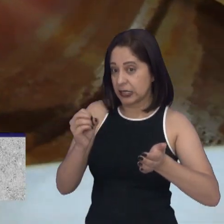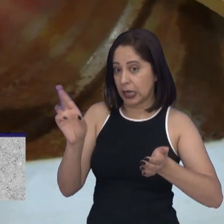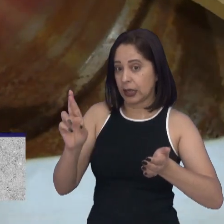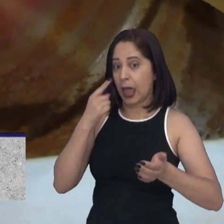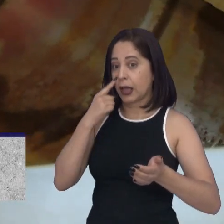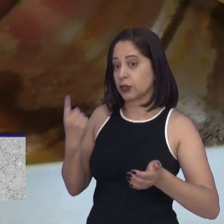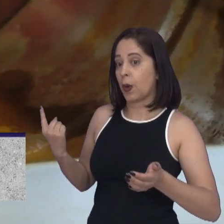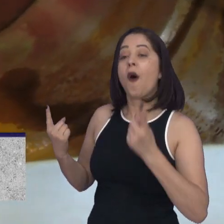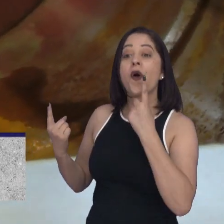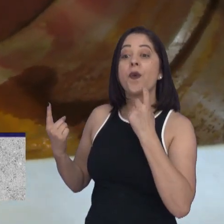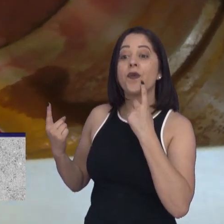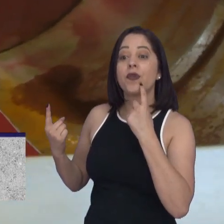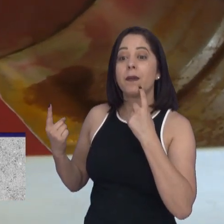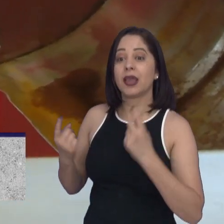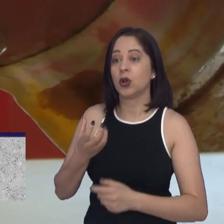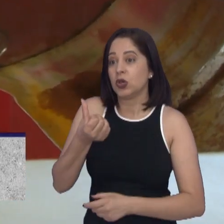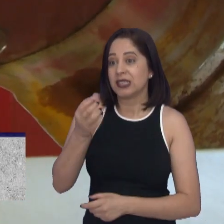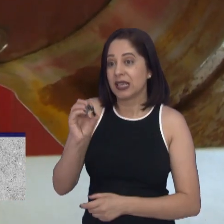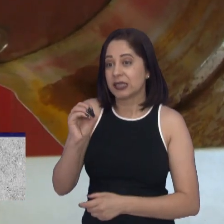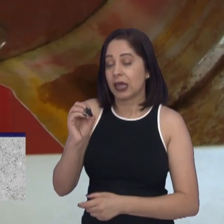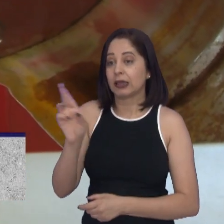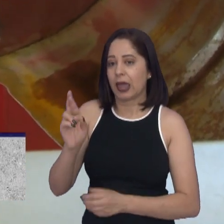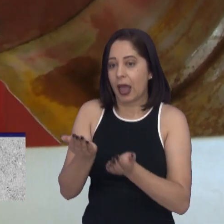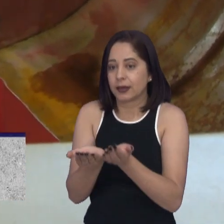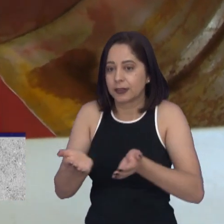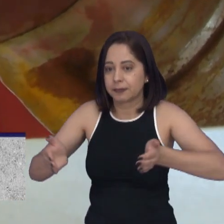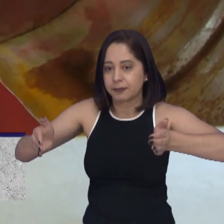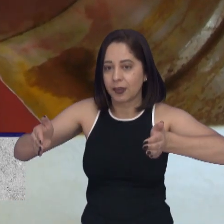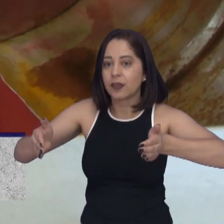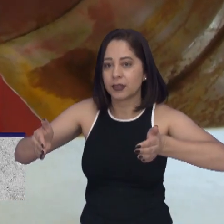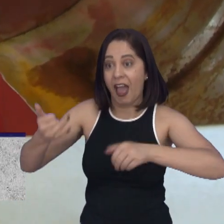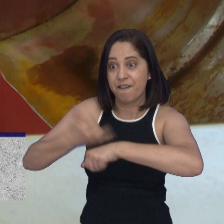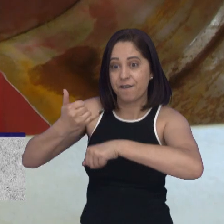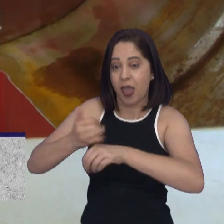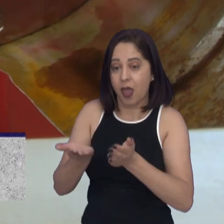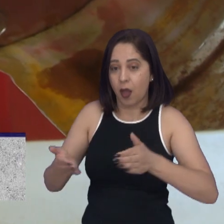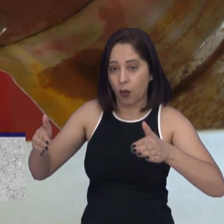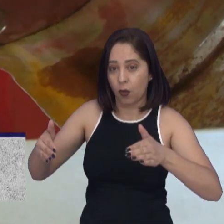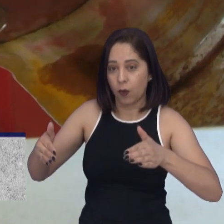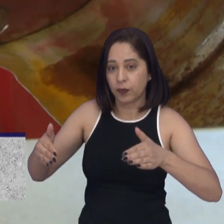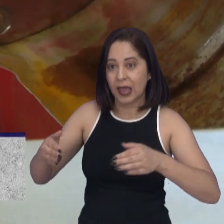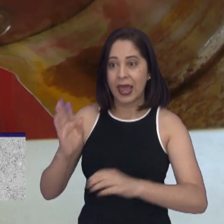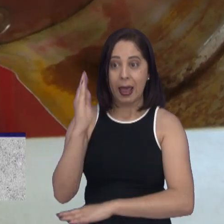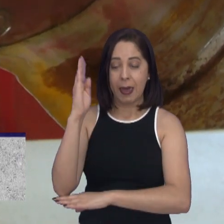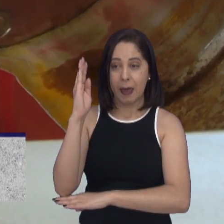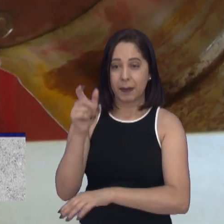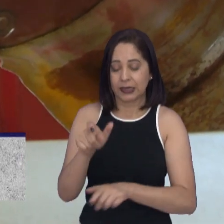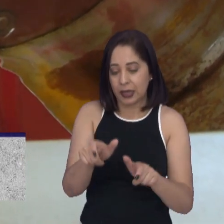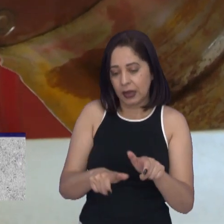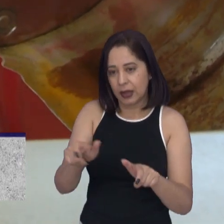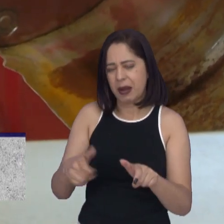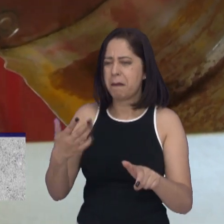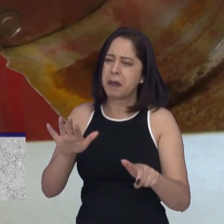muito do produto, do estado do tambor, a partir de 60 até R$120 preço de tambores. E pallets você encontra a partir